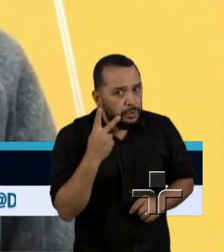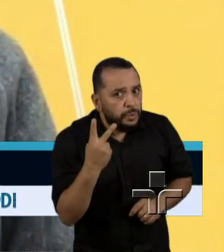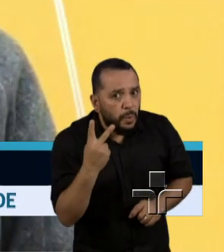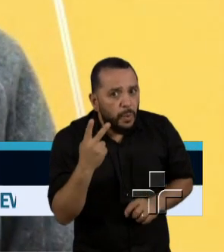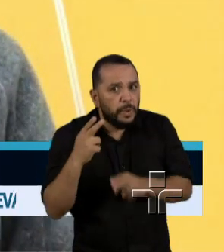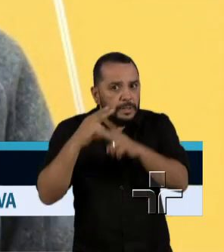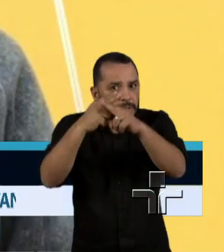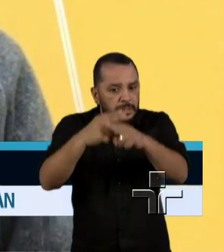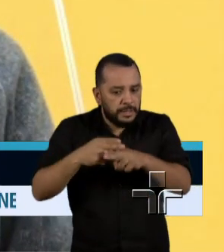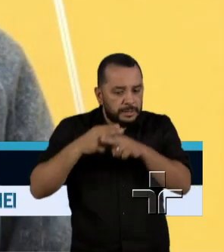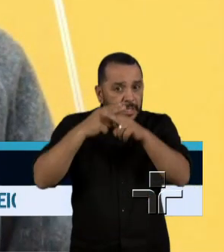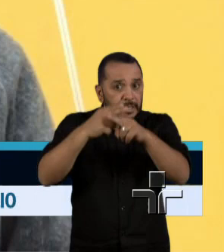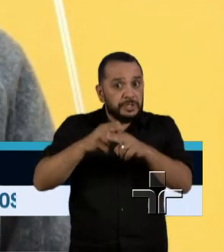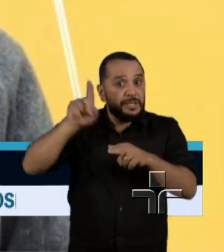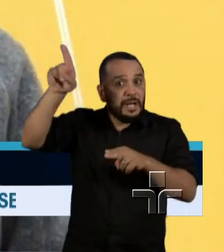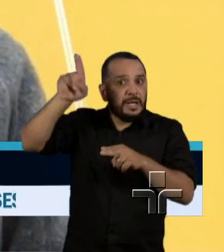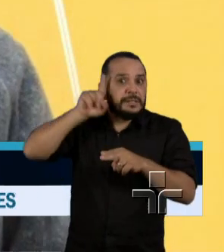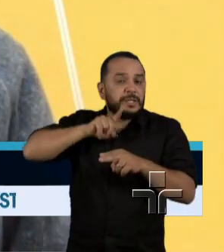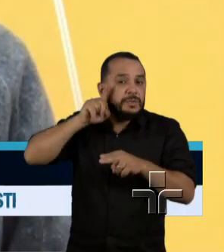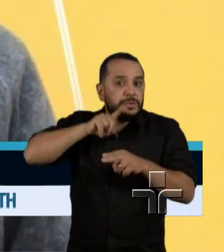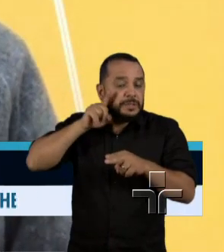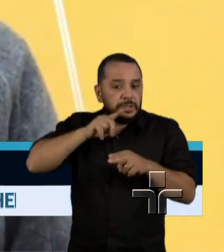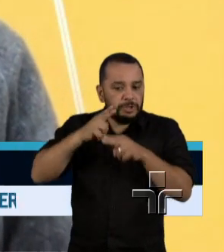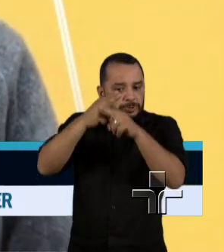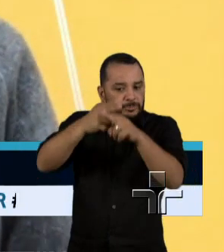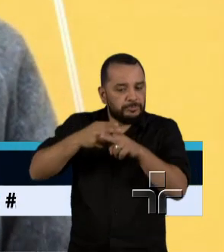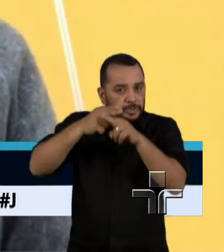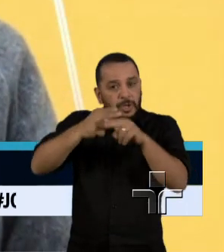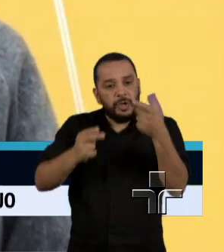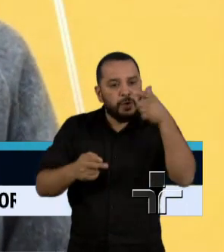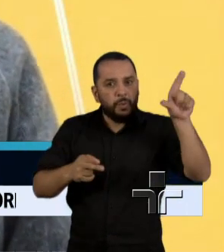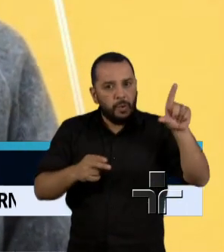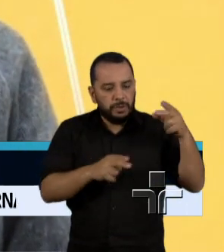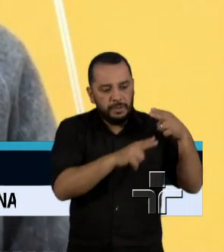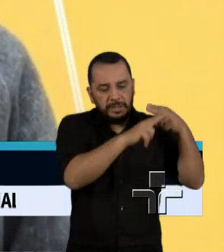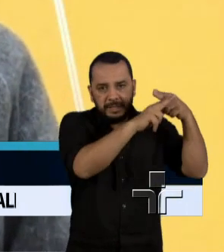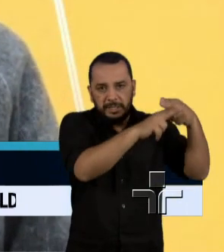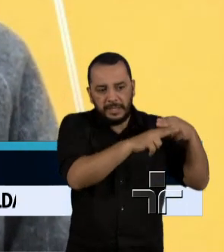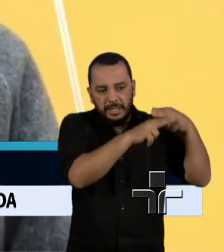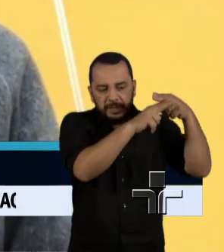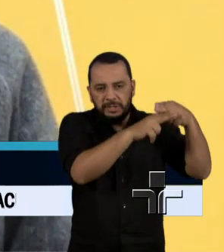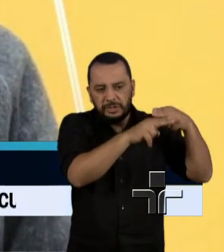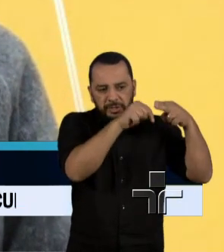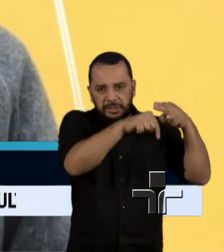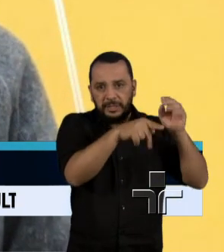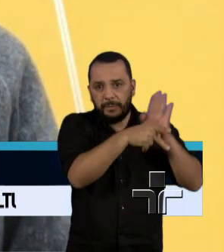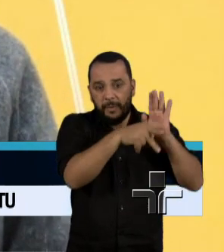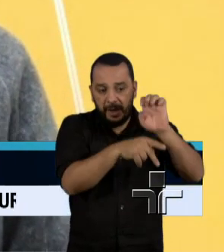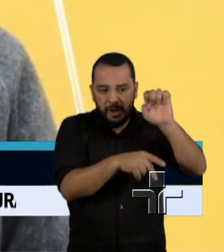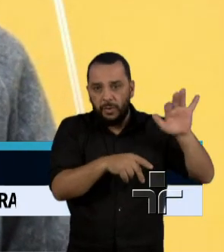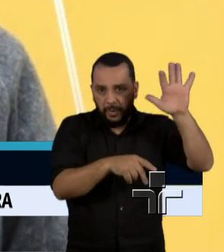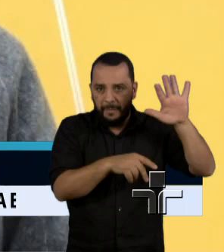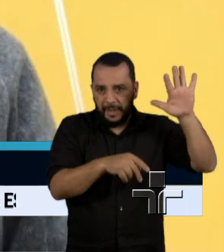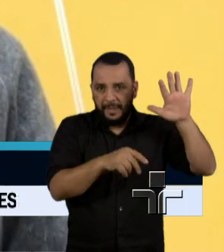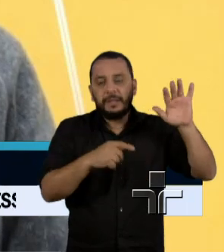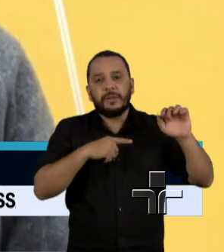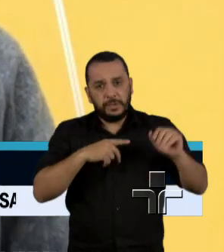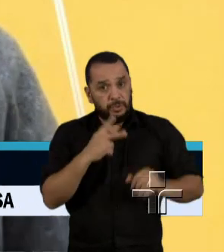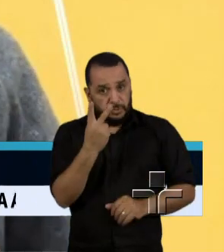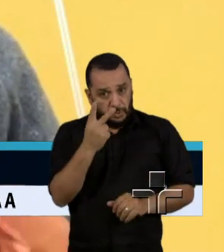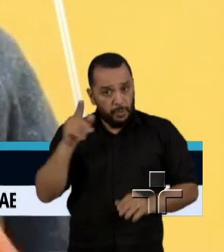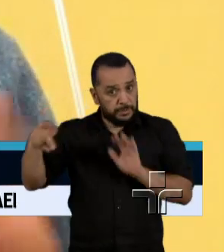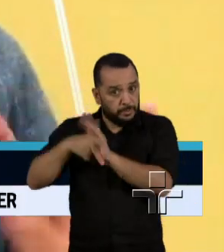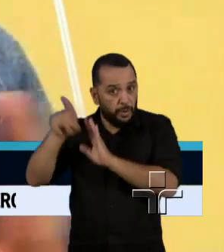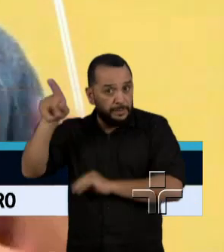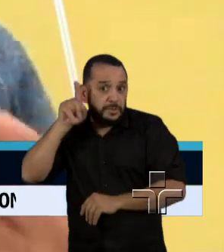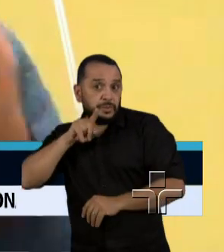satélite, um satélite americano chamado Landsat e uma constelação de satélites europeia chamada Sentinel,